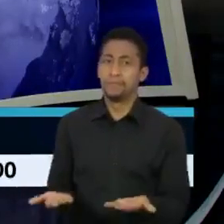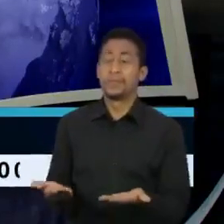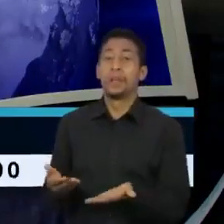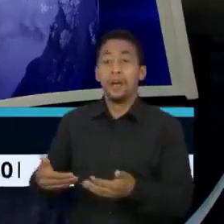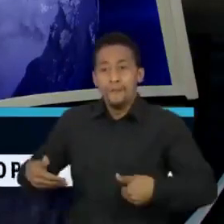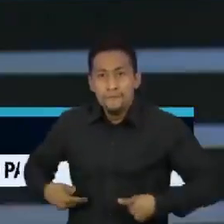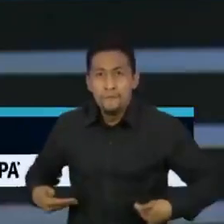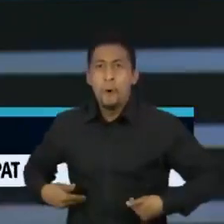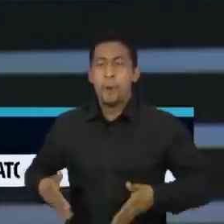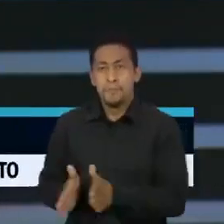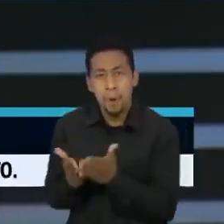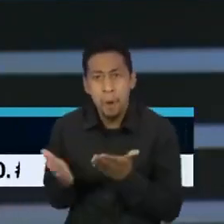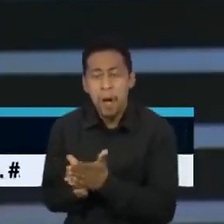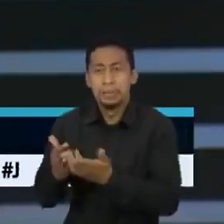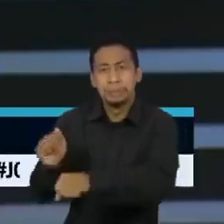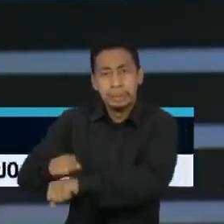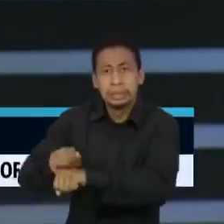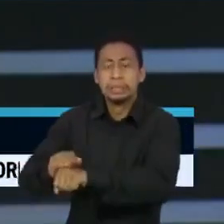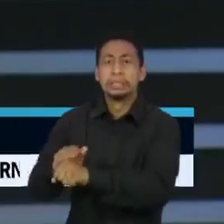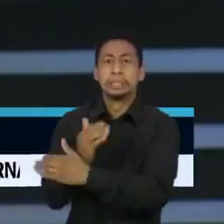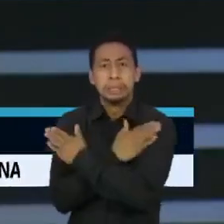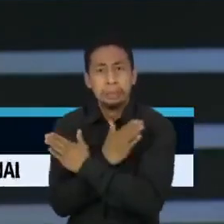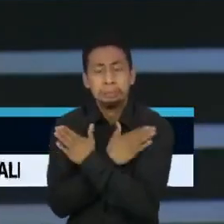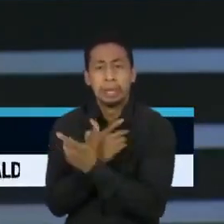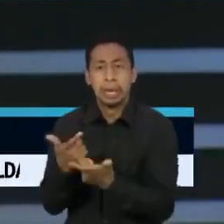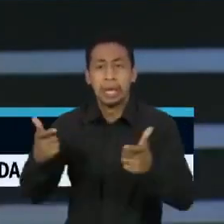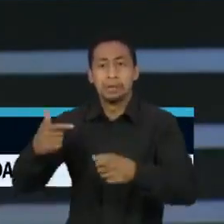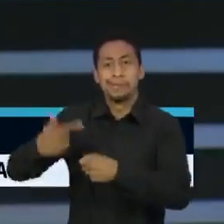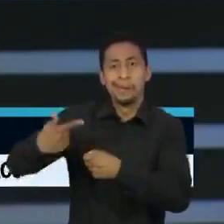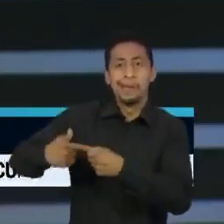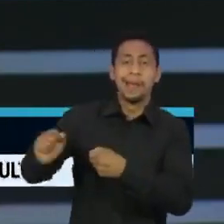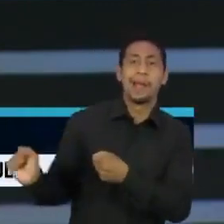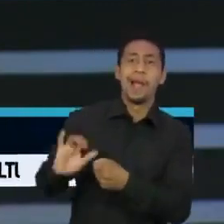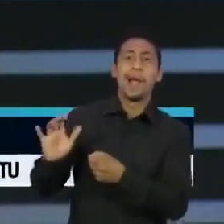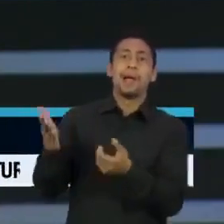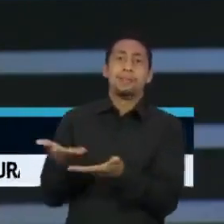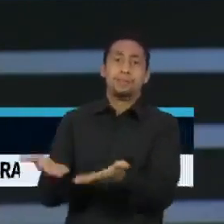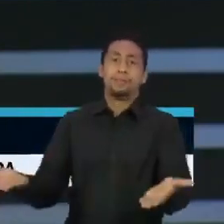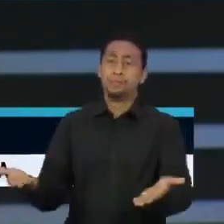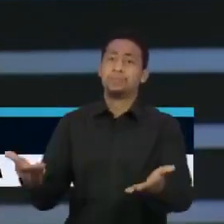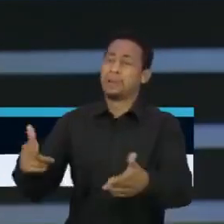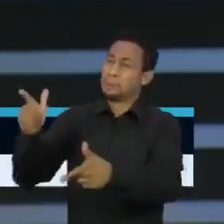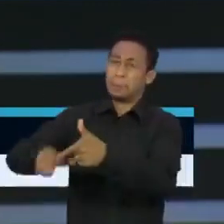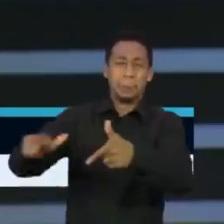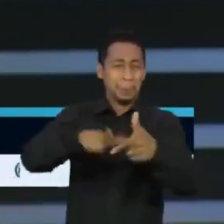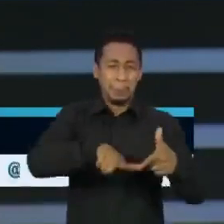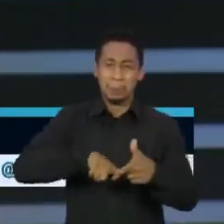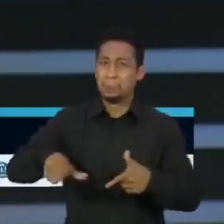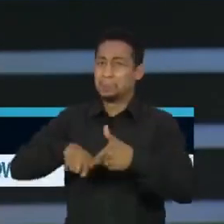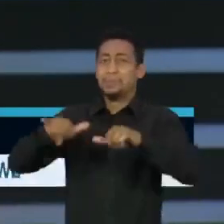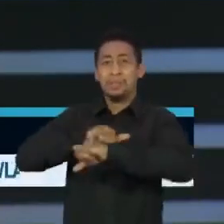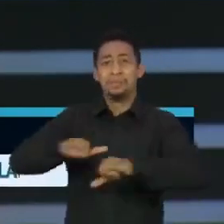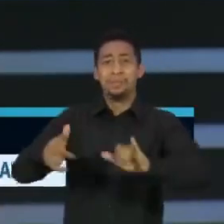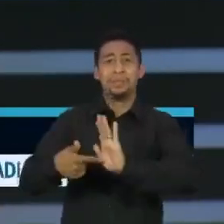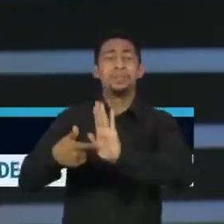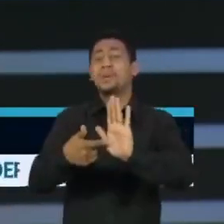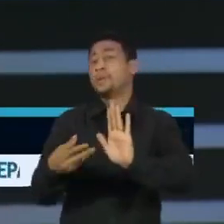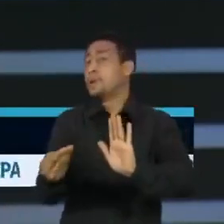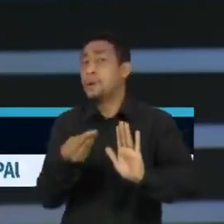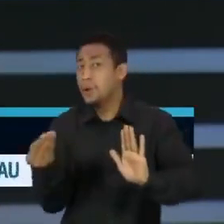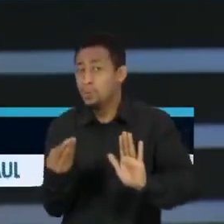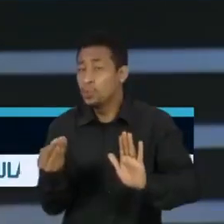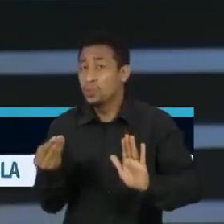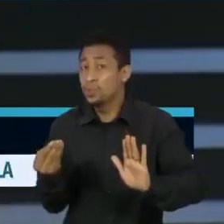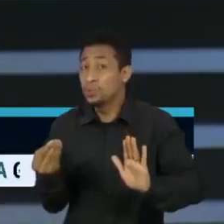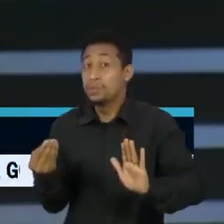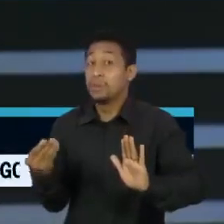a miséria desemprego combustível alto Ou seja é uma cri é através de uma